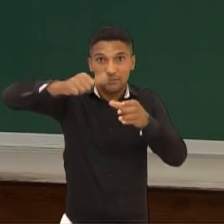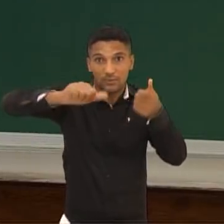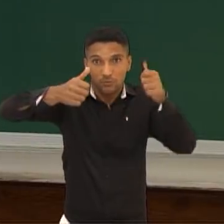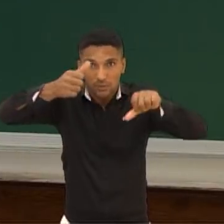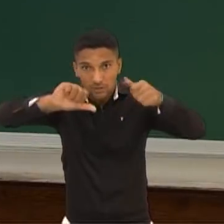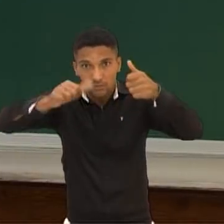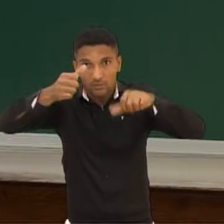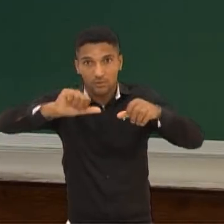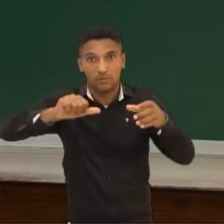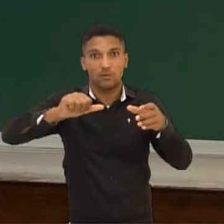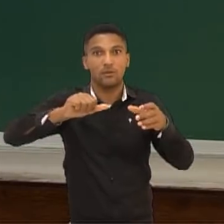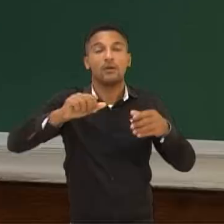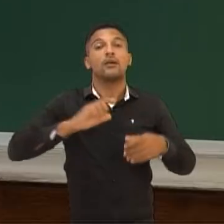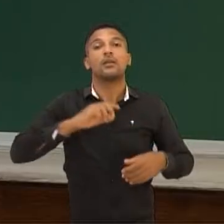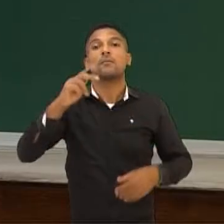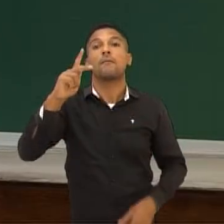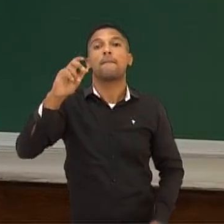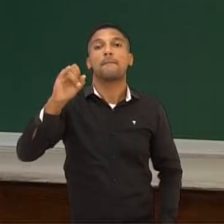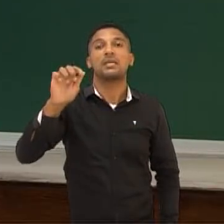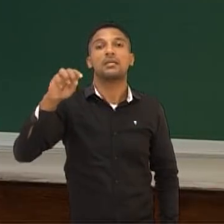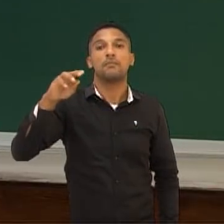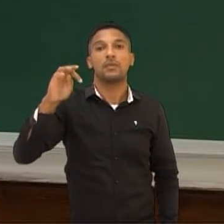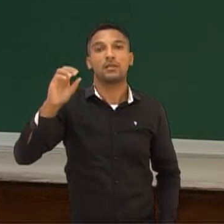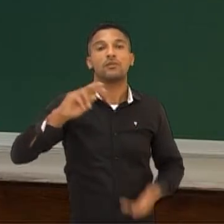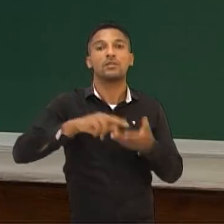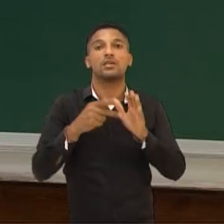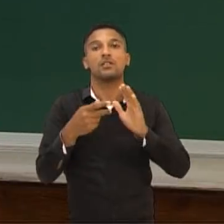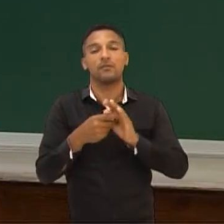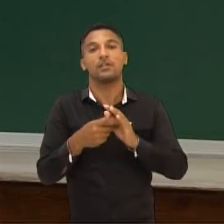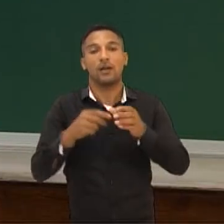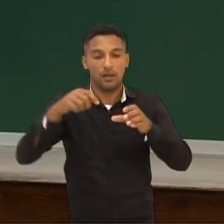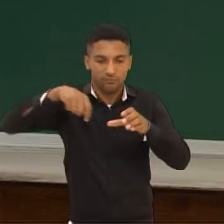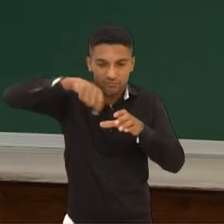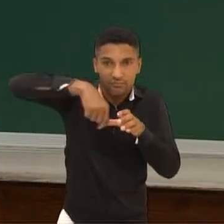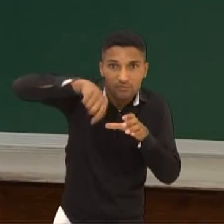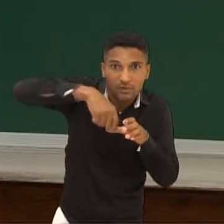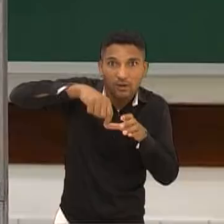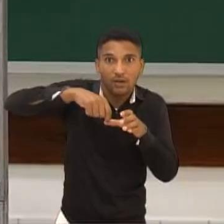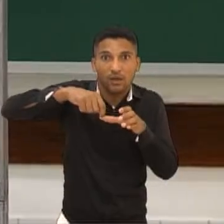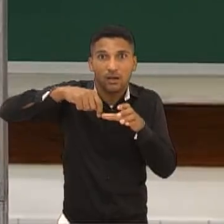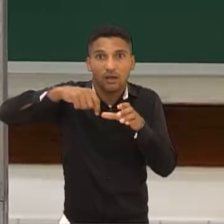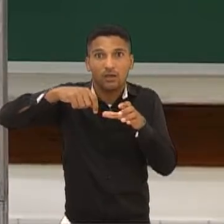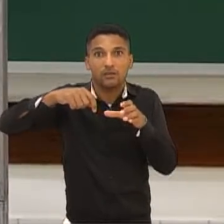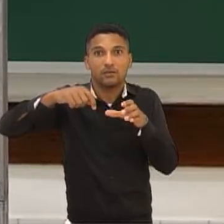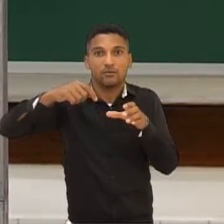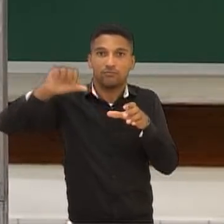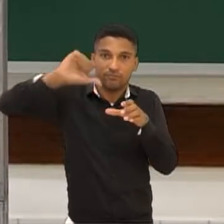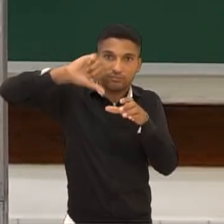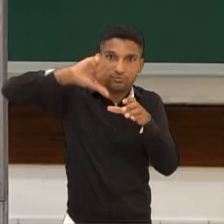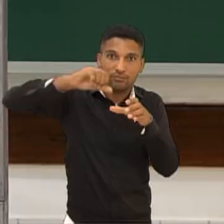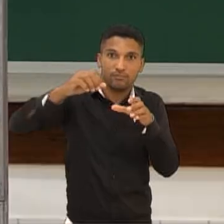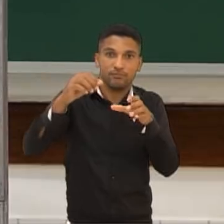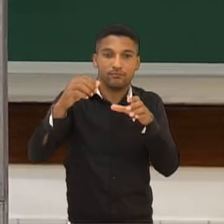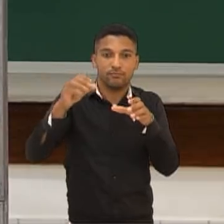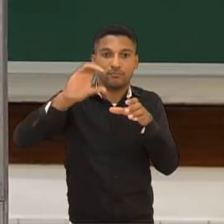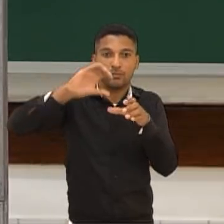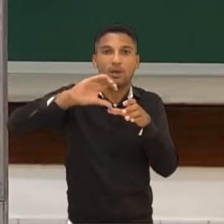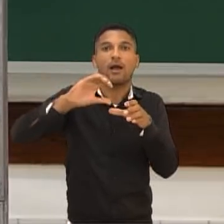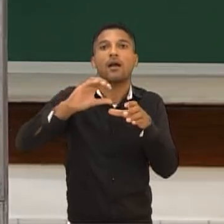que vai dar a cor, né? A cor da tinta. E o que mais precisamos para fazer a tinta? Você